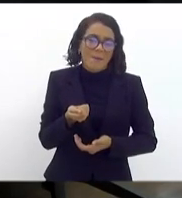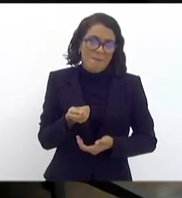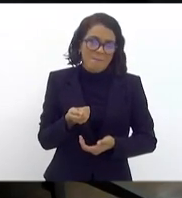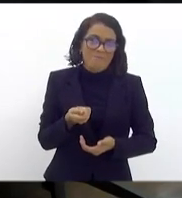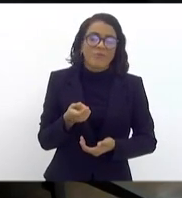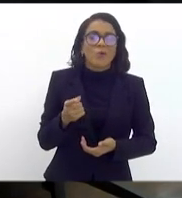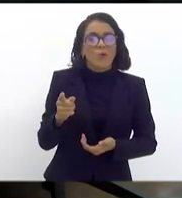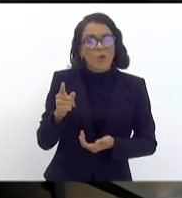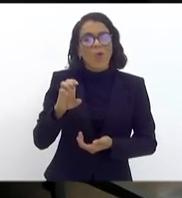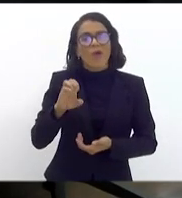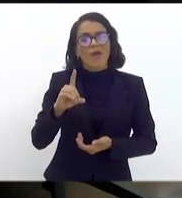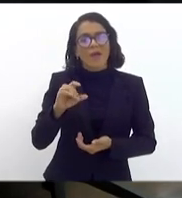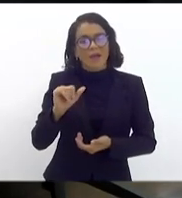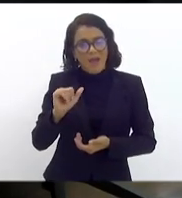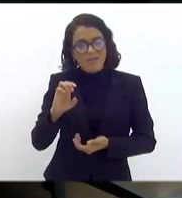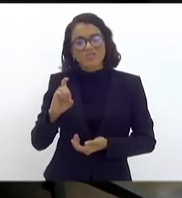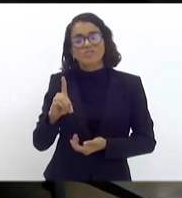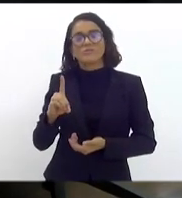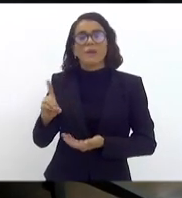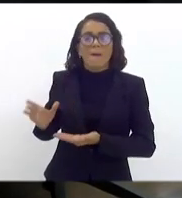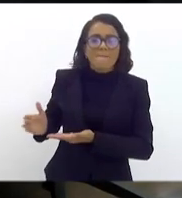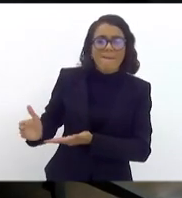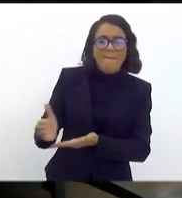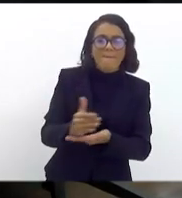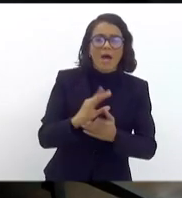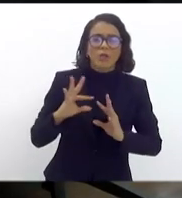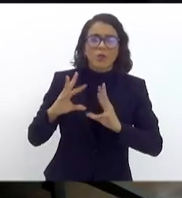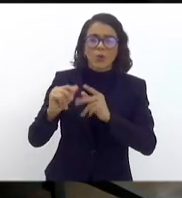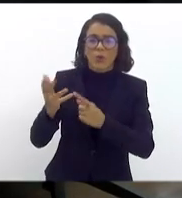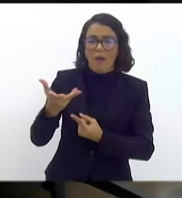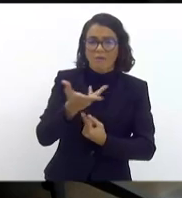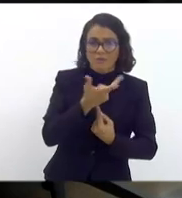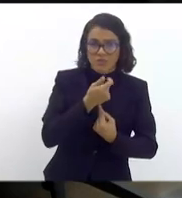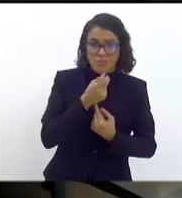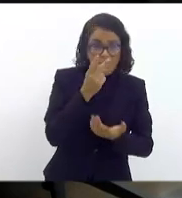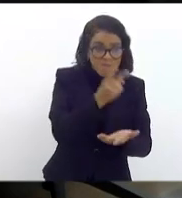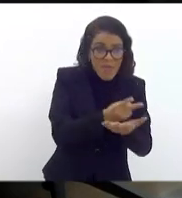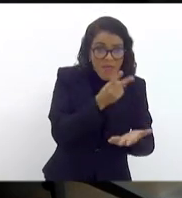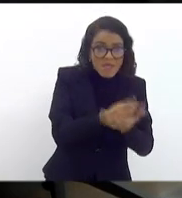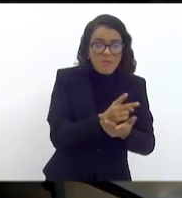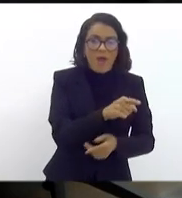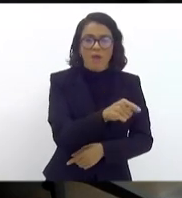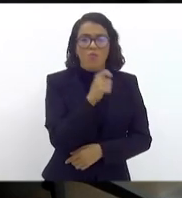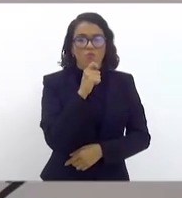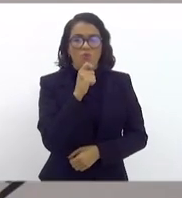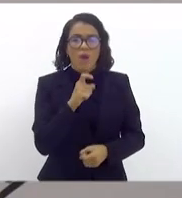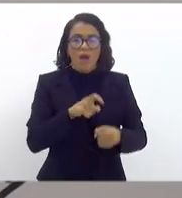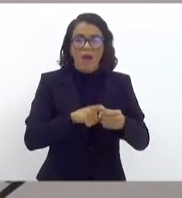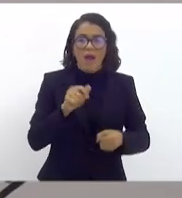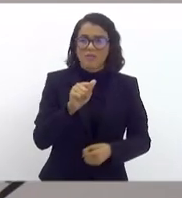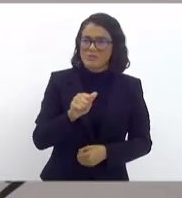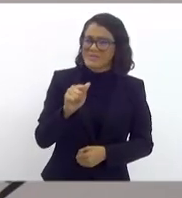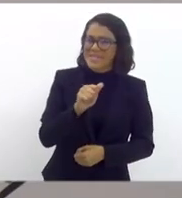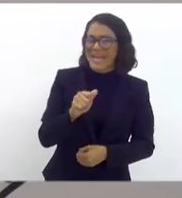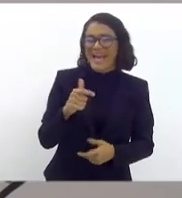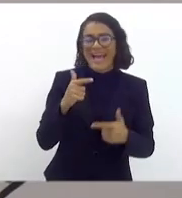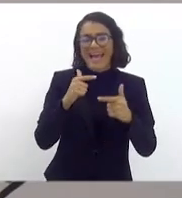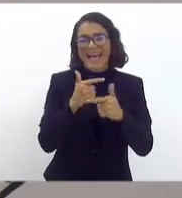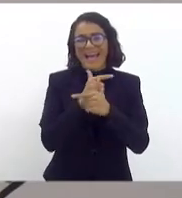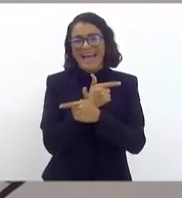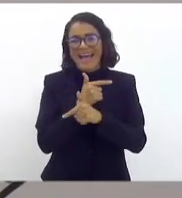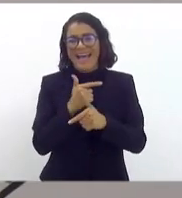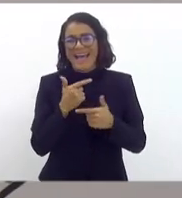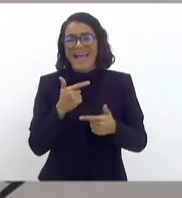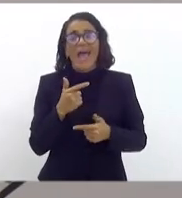ECAD arrecada de todos os artistas, mesmo aqueles não associados. É isso que... fica retido.